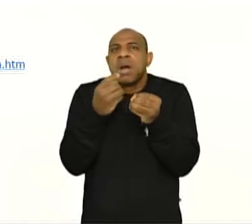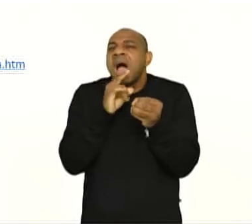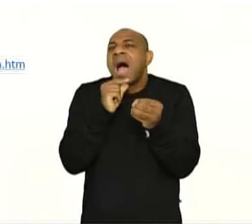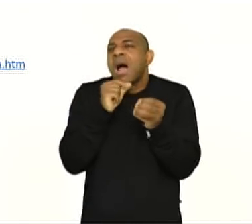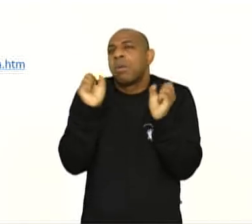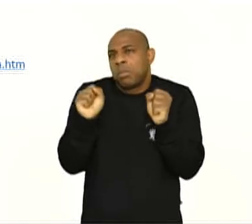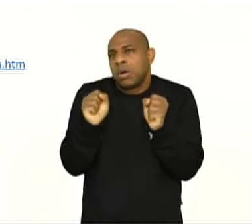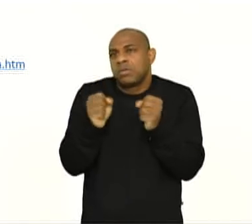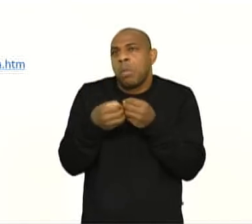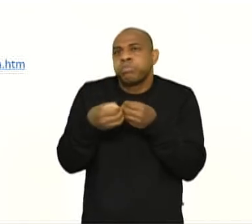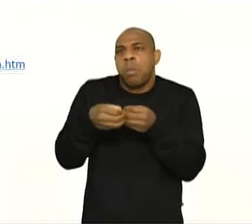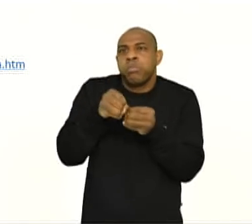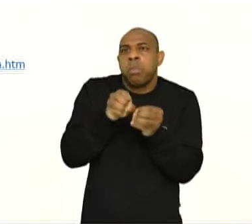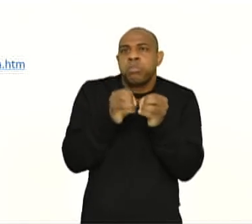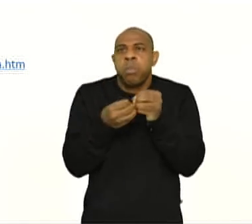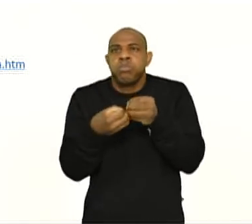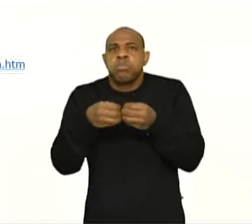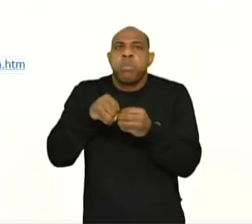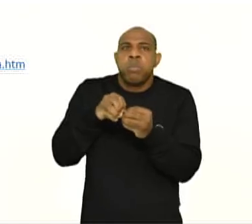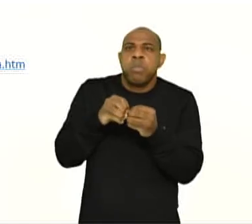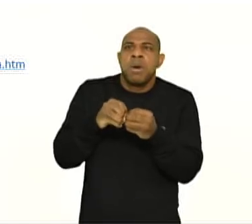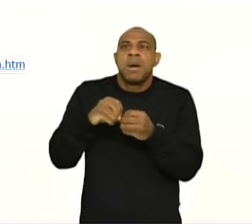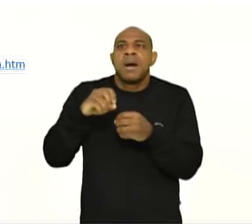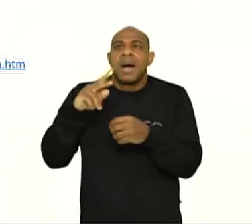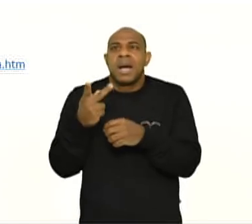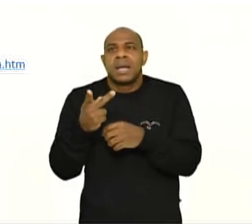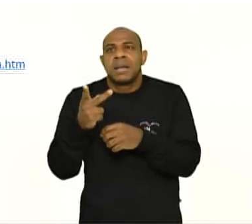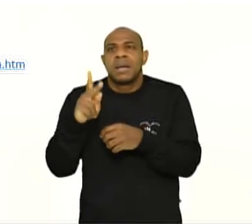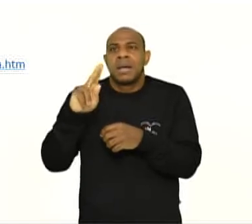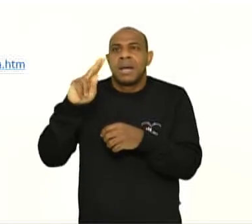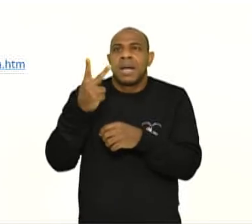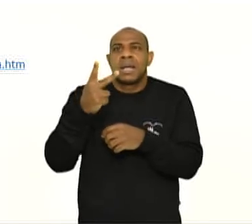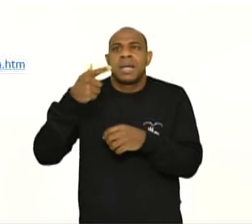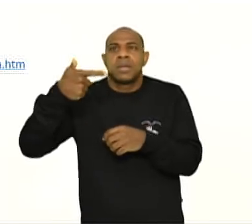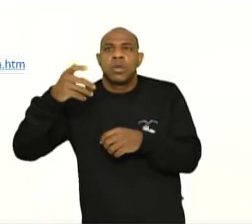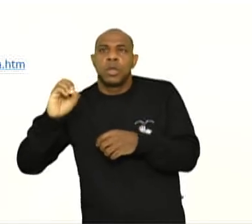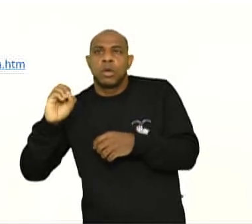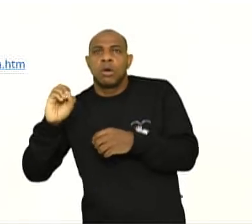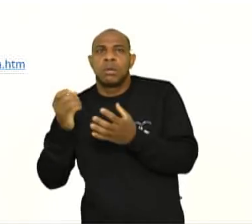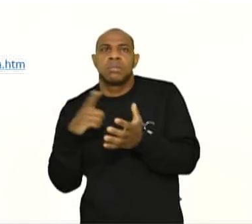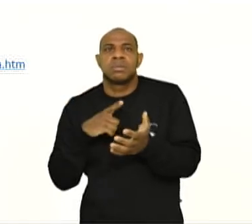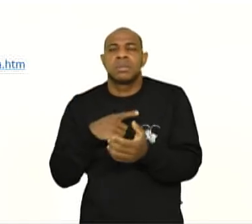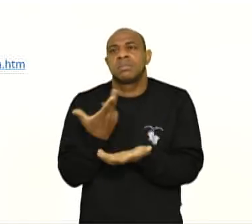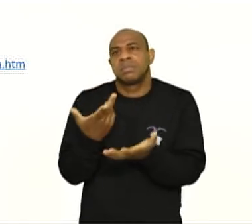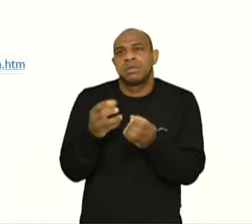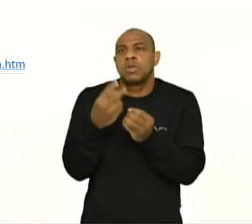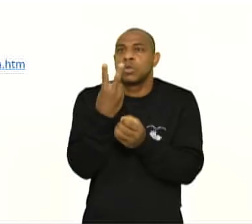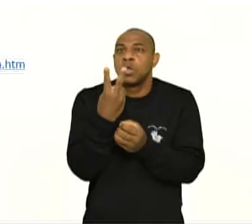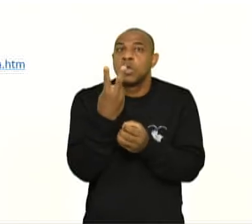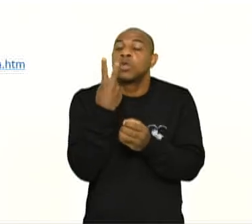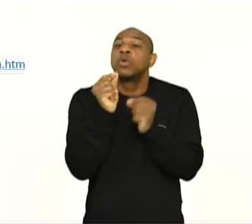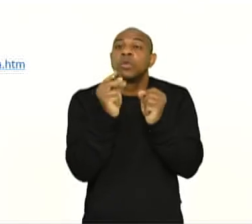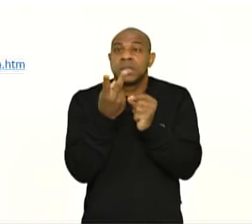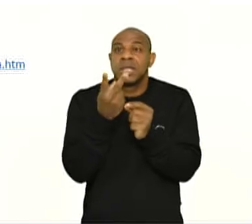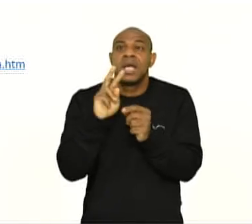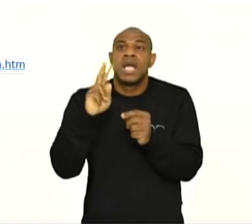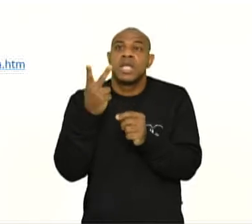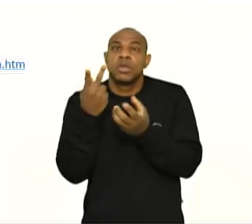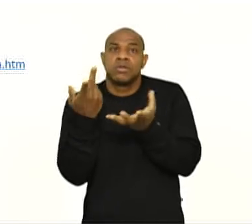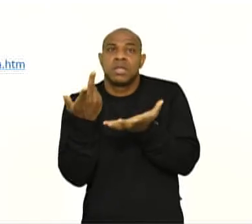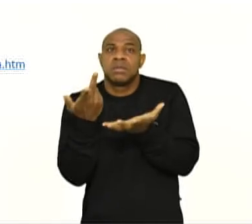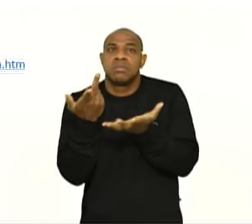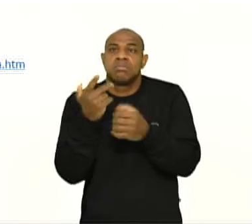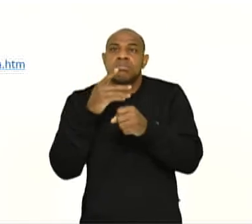né? A gente vê lá a molécula de água H2O, né? Ou seja, significa que tem dois hidrogênios para um oxigênio. Aqui no caso seria representado,